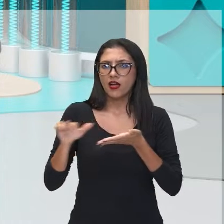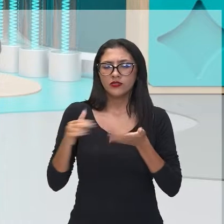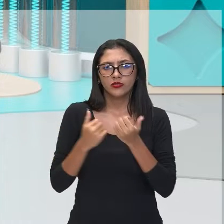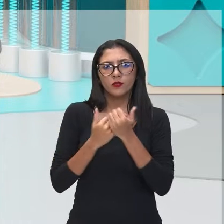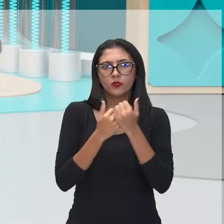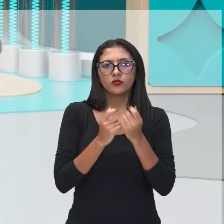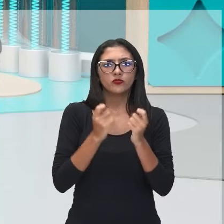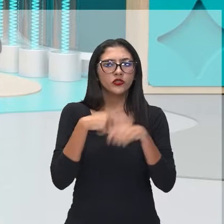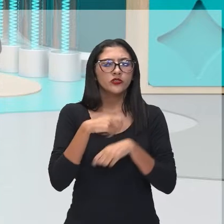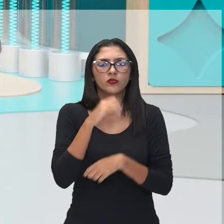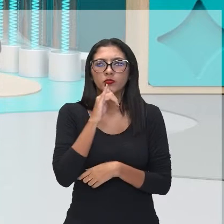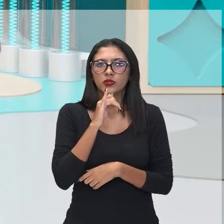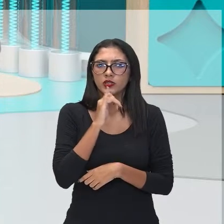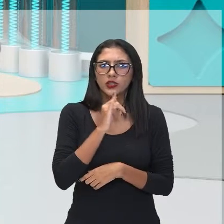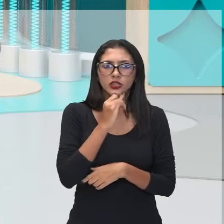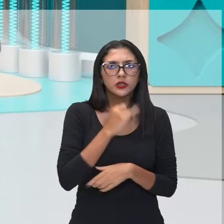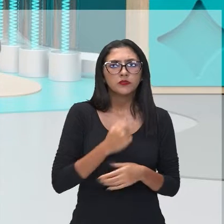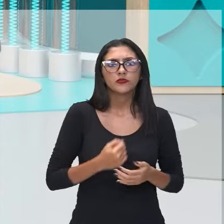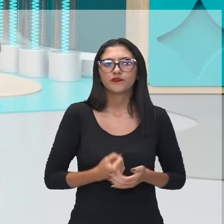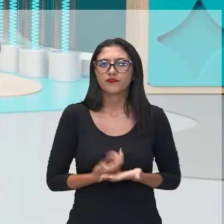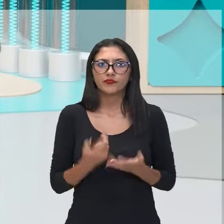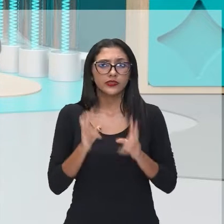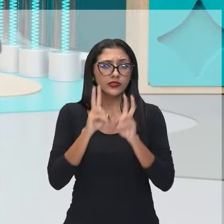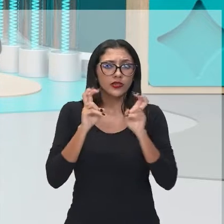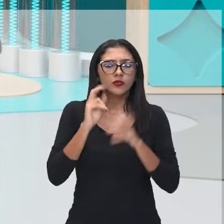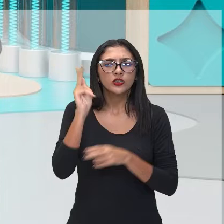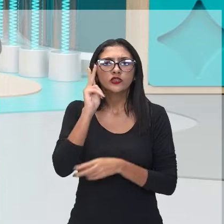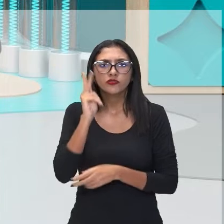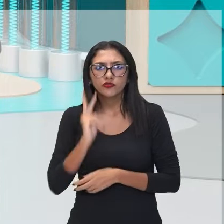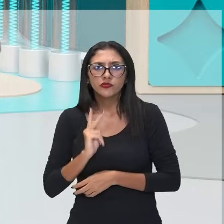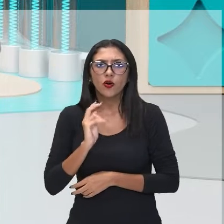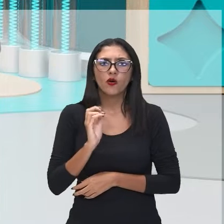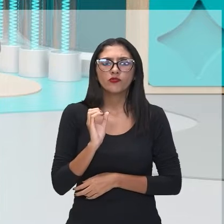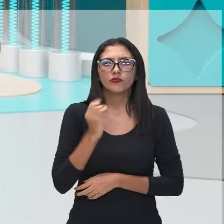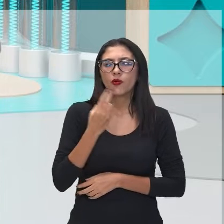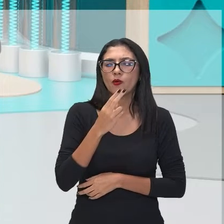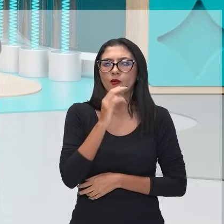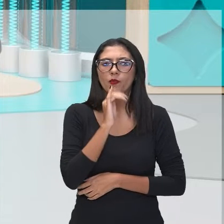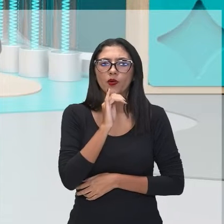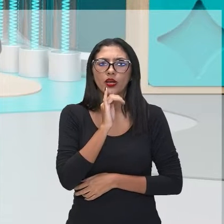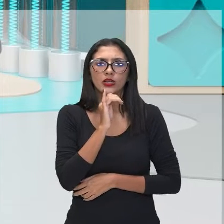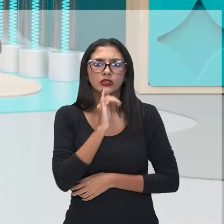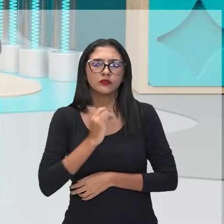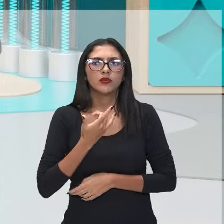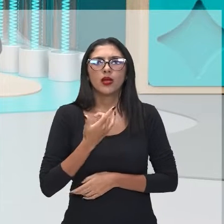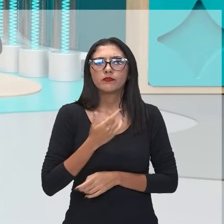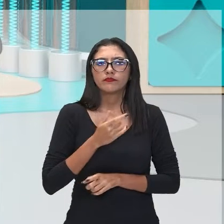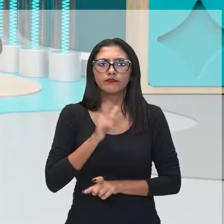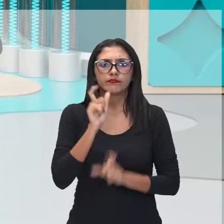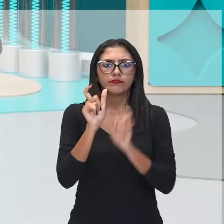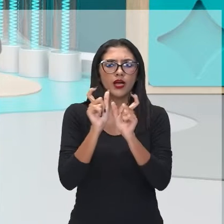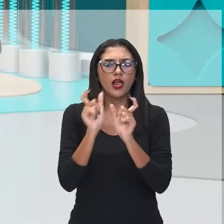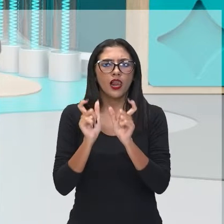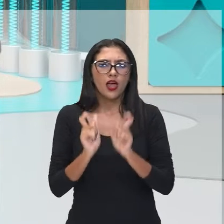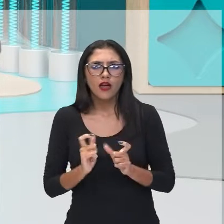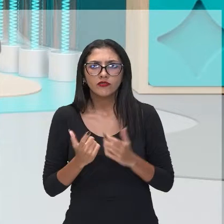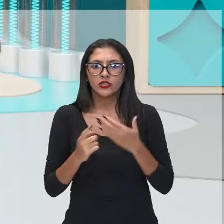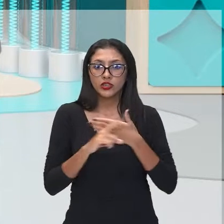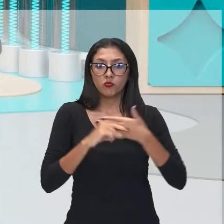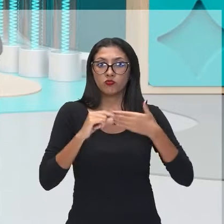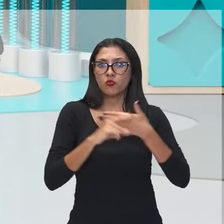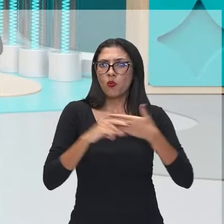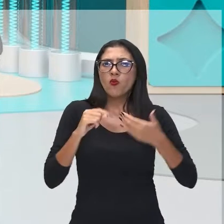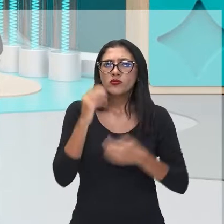Podemos recorrer a fatos históricos, a palavras, ou seja, a palavras de especialista, que aquilo